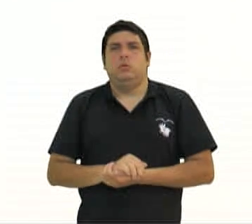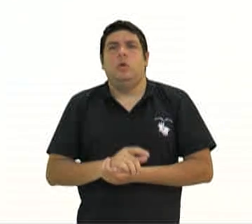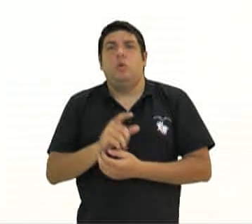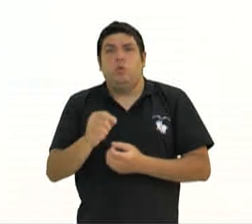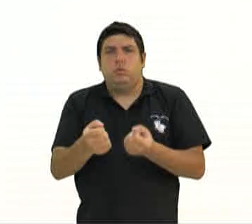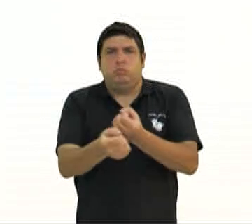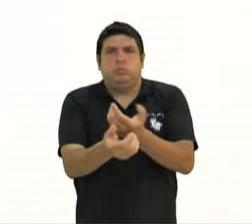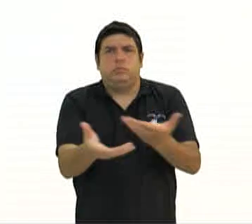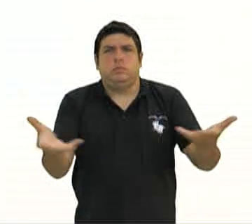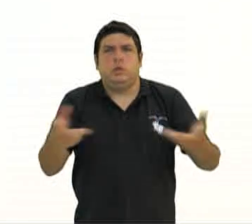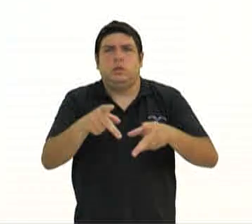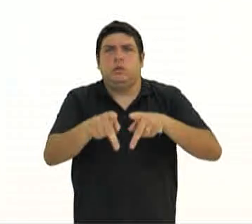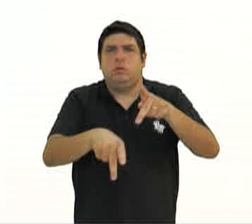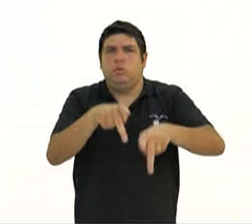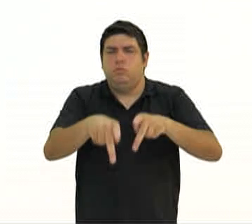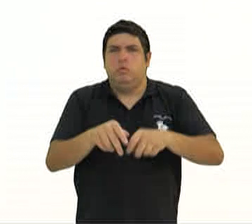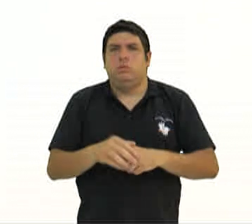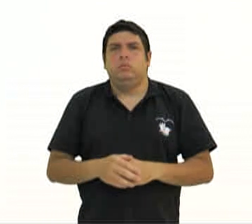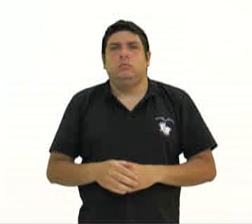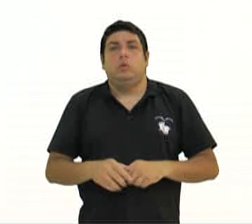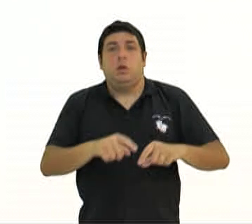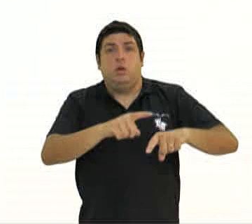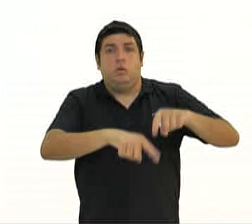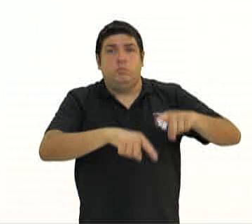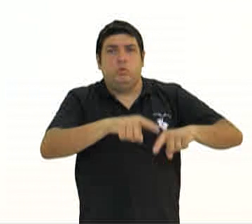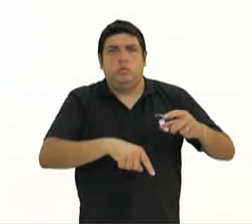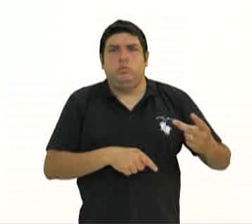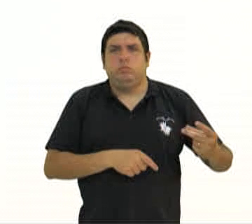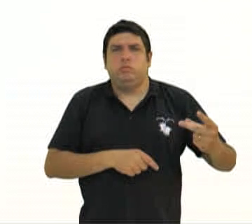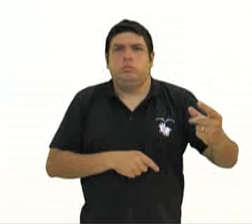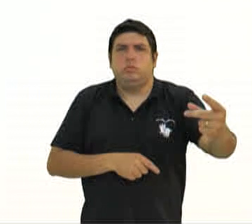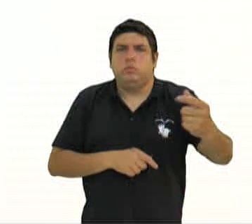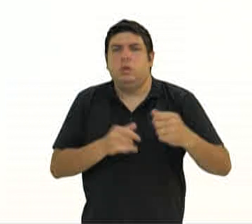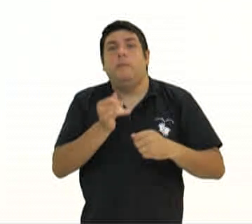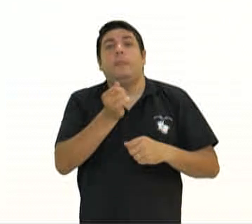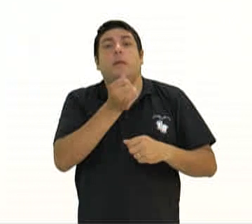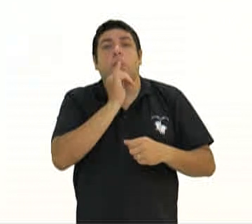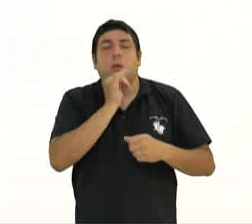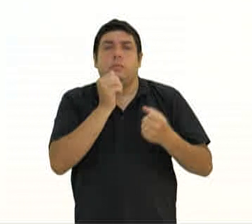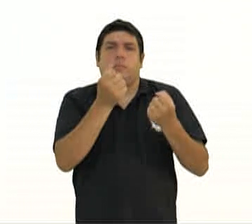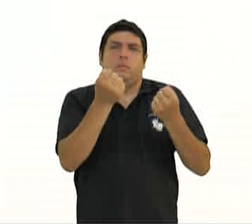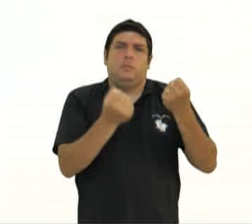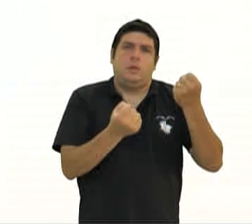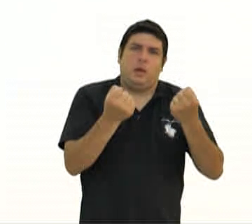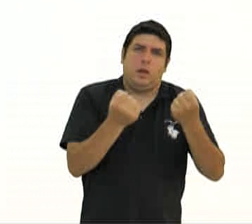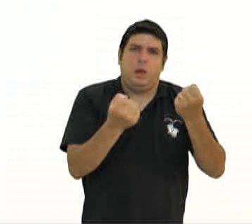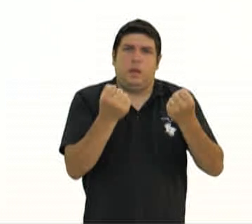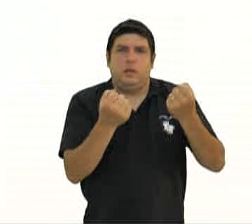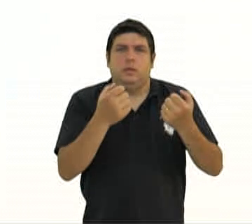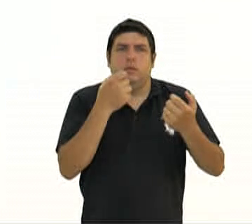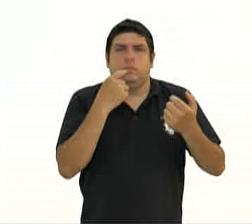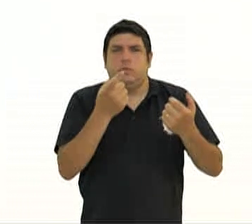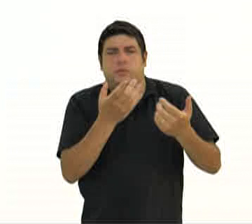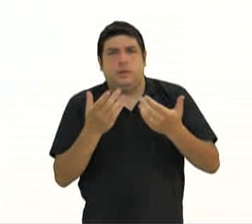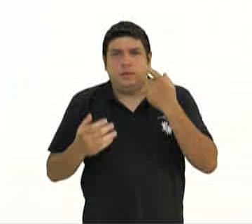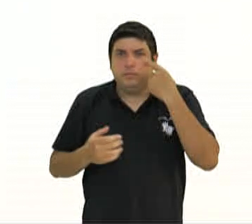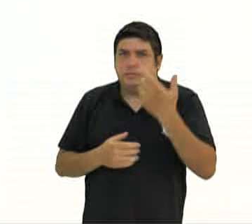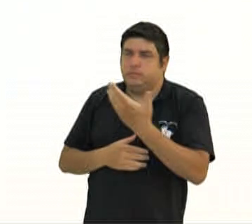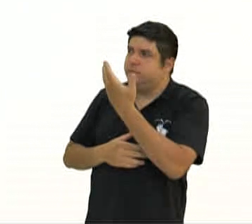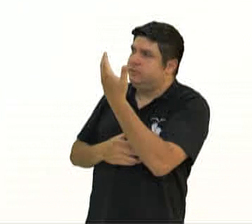dividir ali produtos duráveis, como os automóveis, né? A imagem traz ali para nós essa ideia da produção de automóveis,